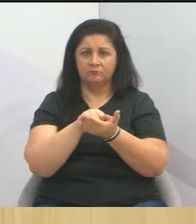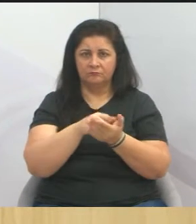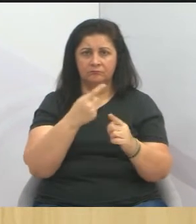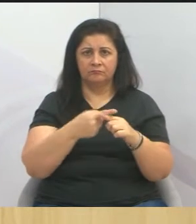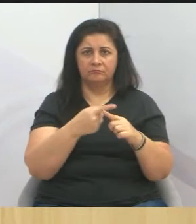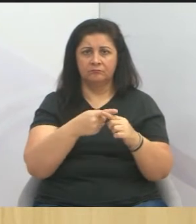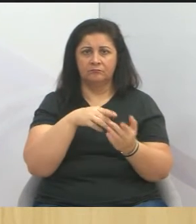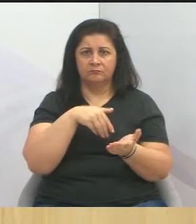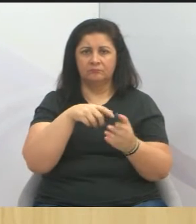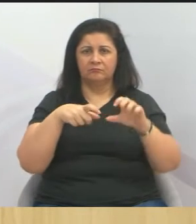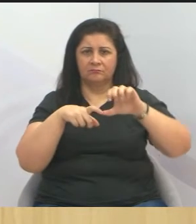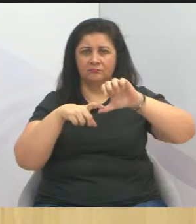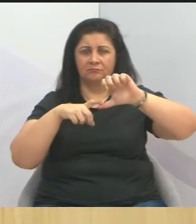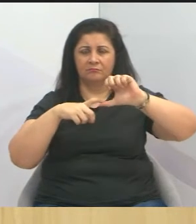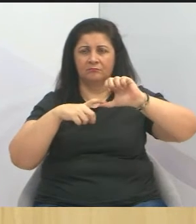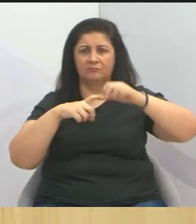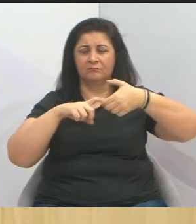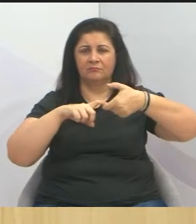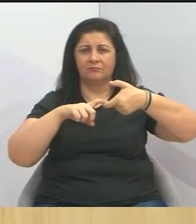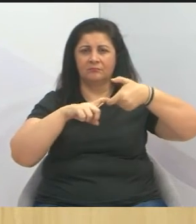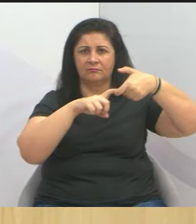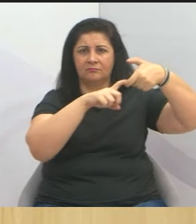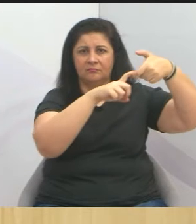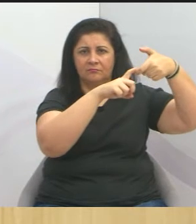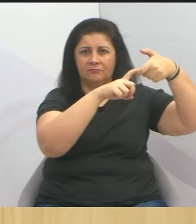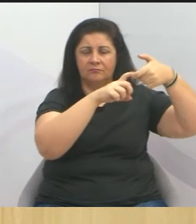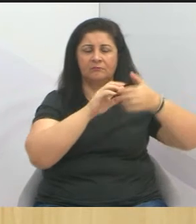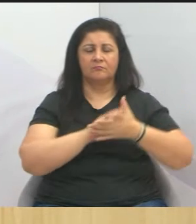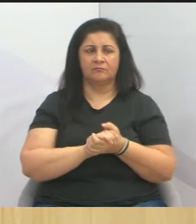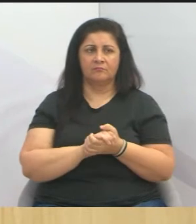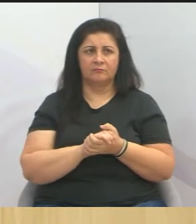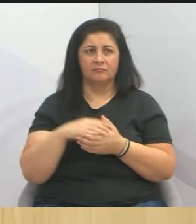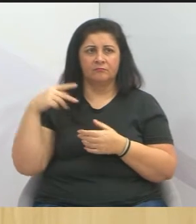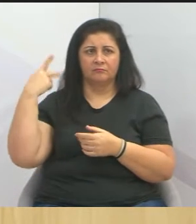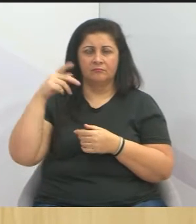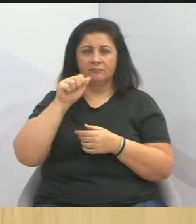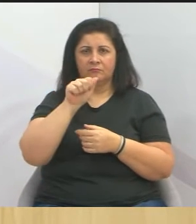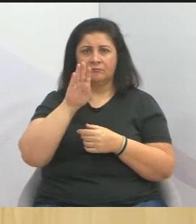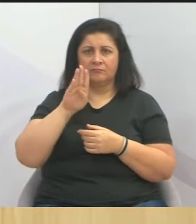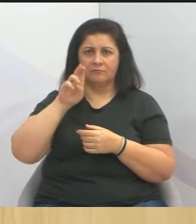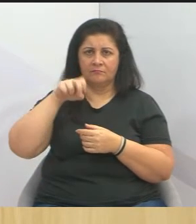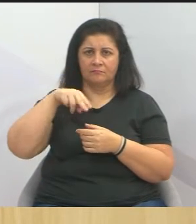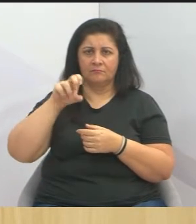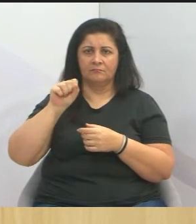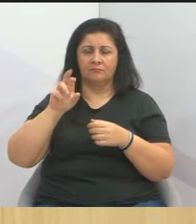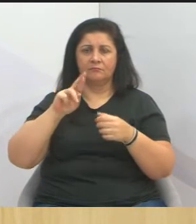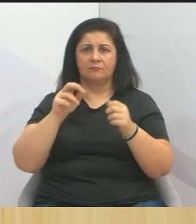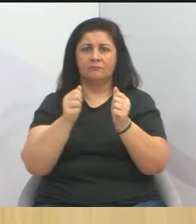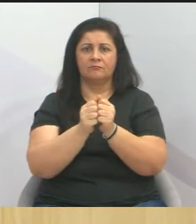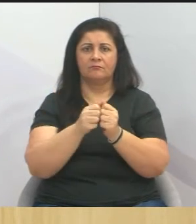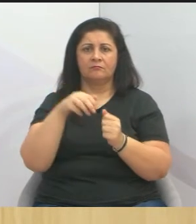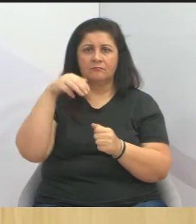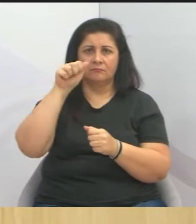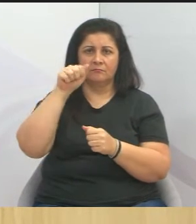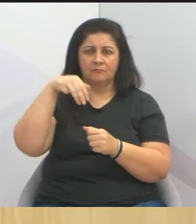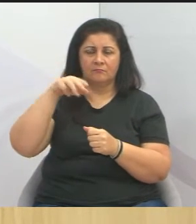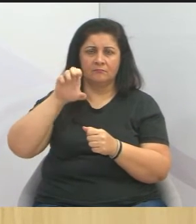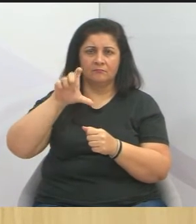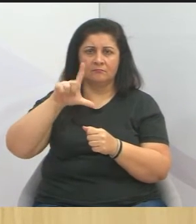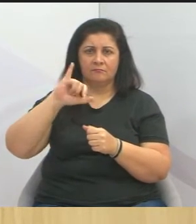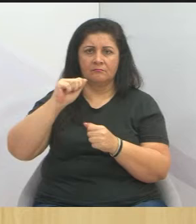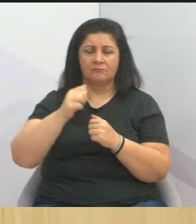infração de trânsito autoria Vereador Abner de Madureira e Maria Amélia o